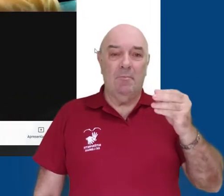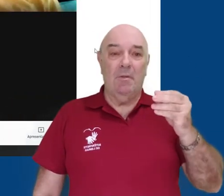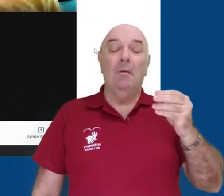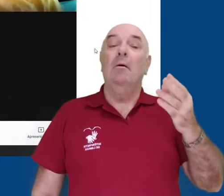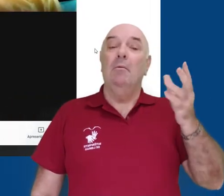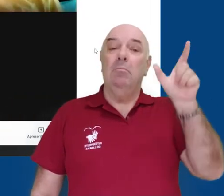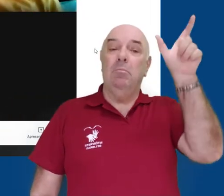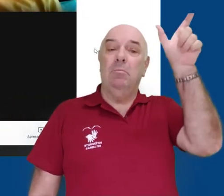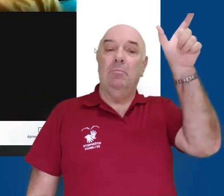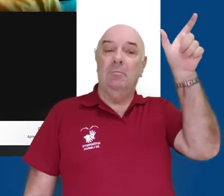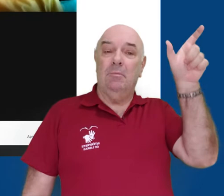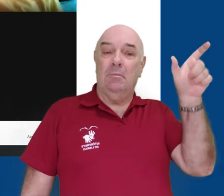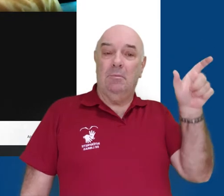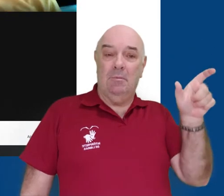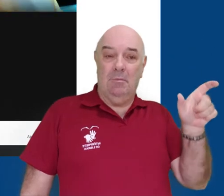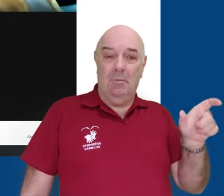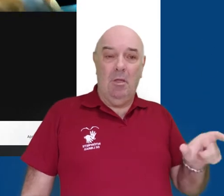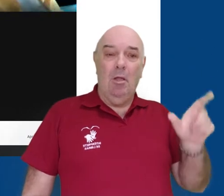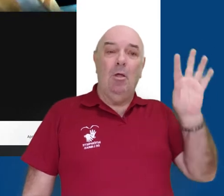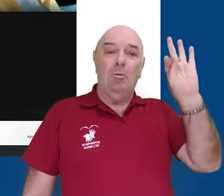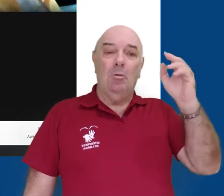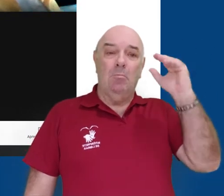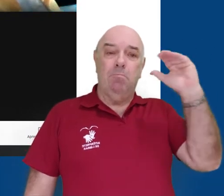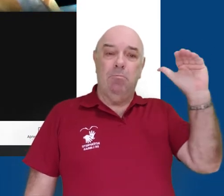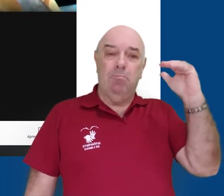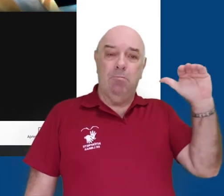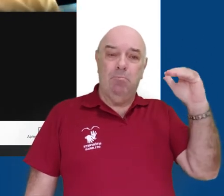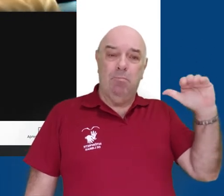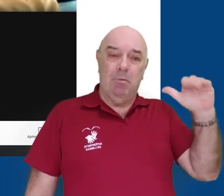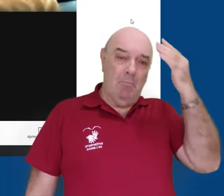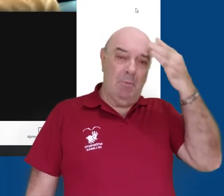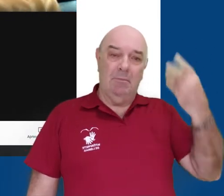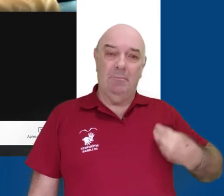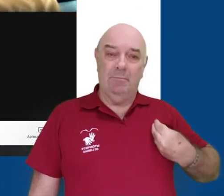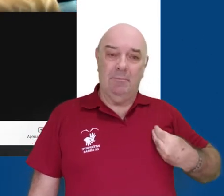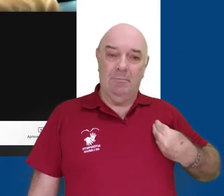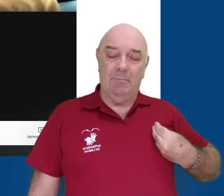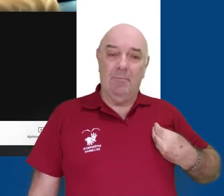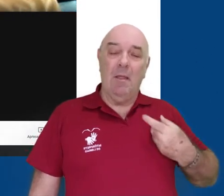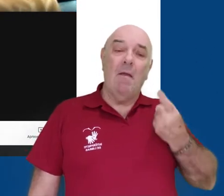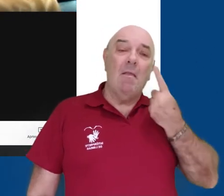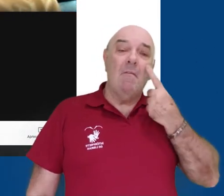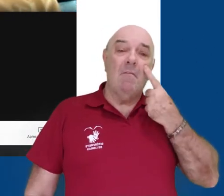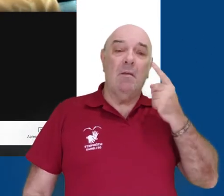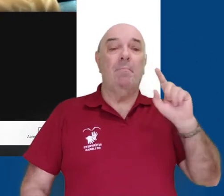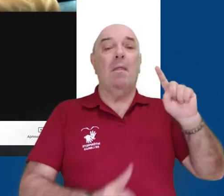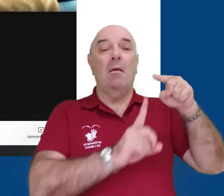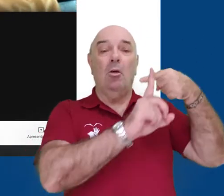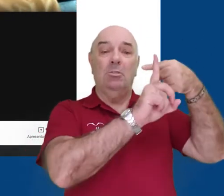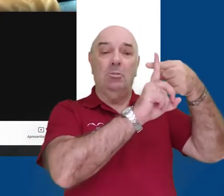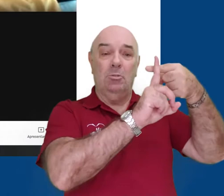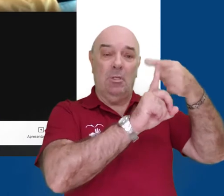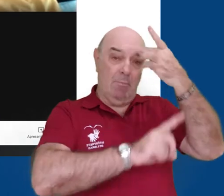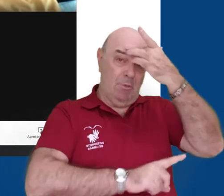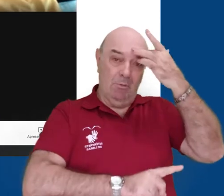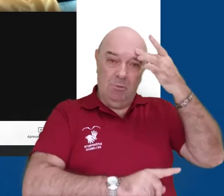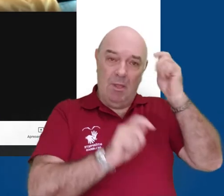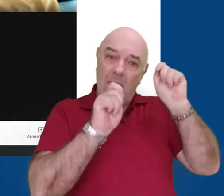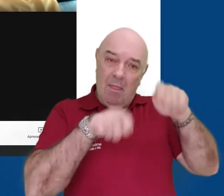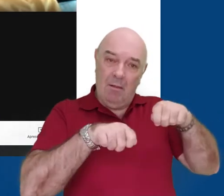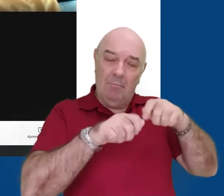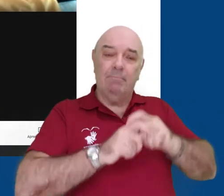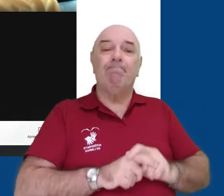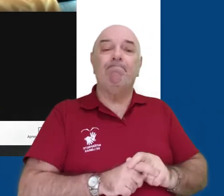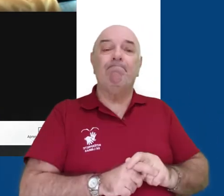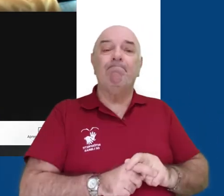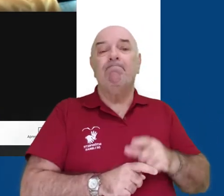Aqui nós temos a lista dos participantes de uma reunião. Nesse espaço, nós podemos adicionar novas pessoas à nossa reunião,